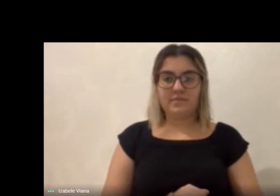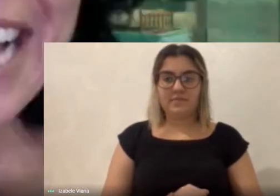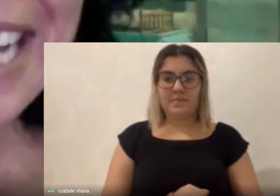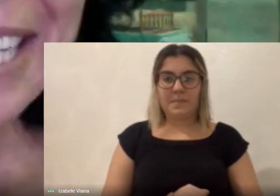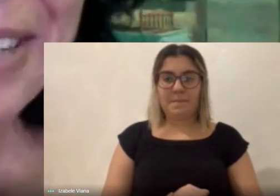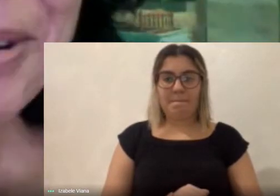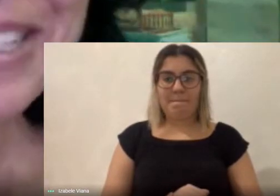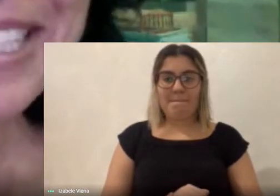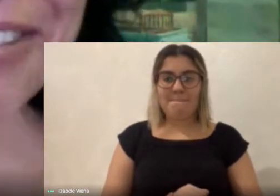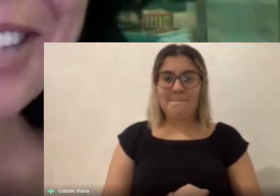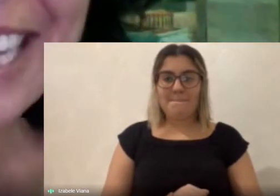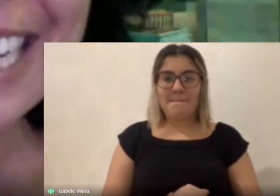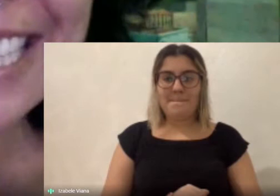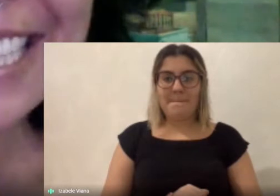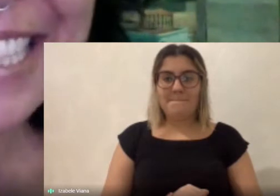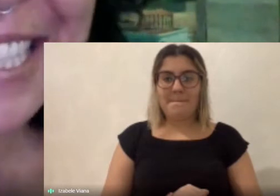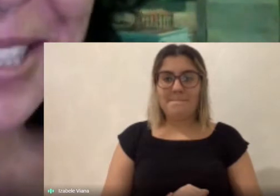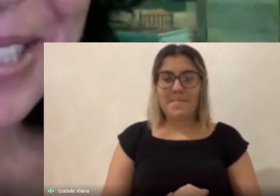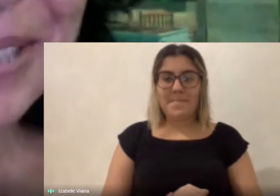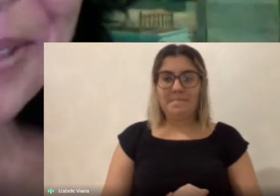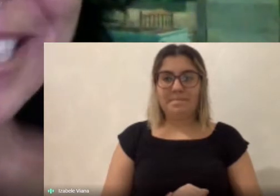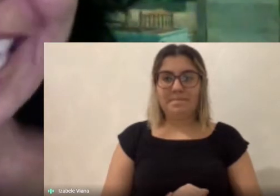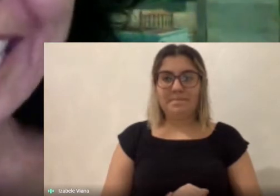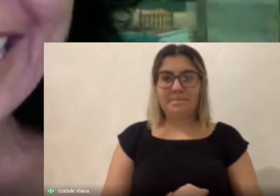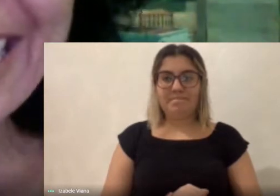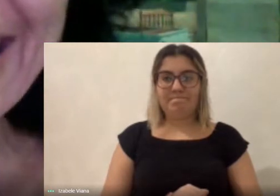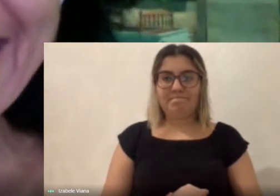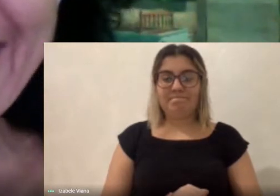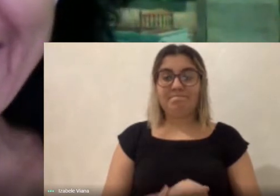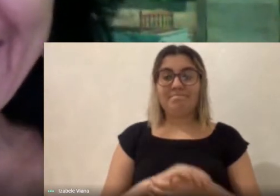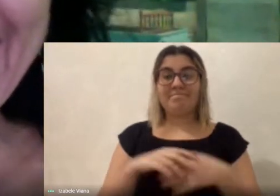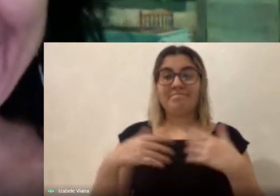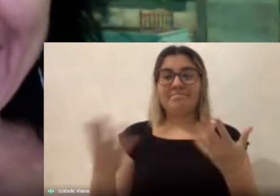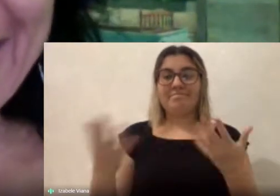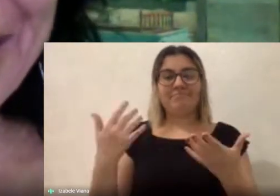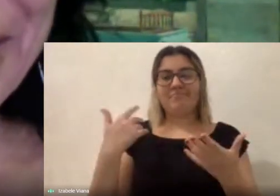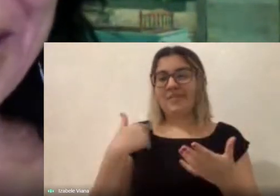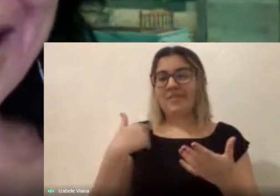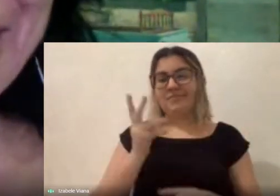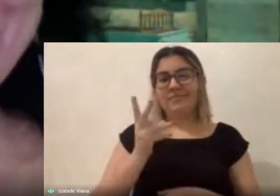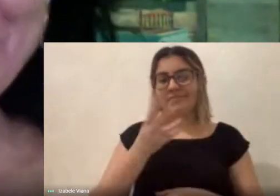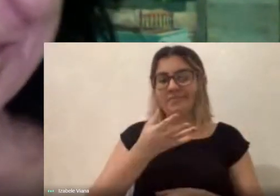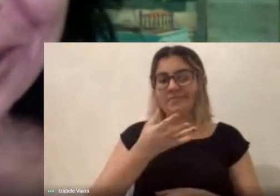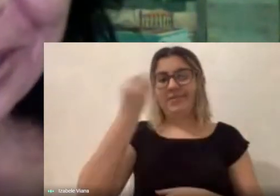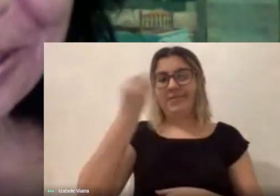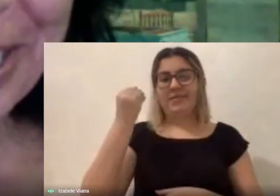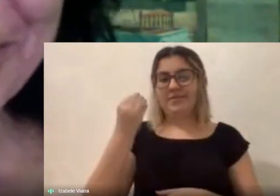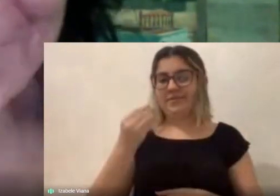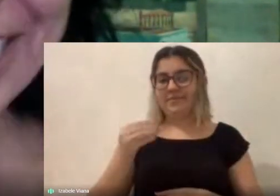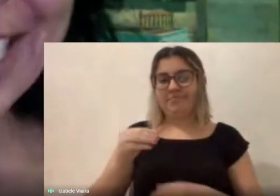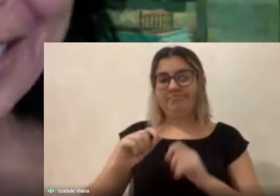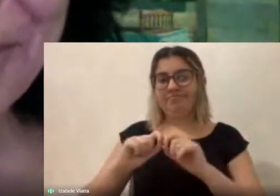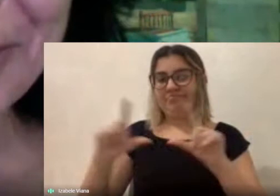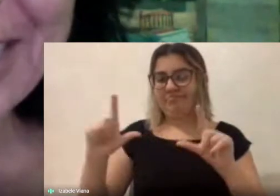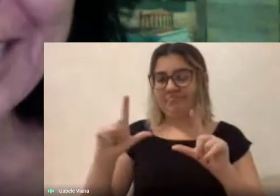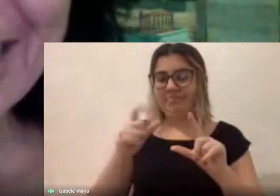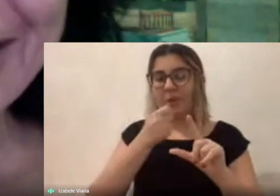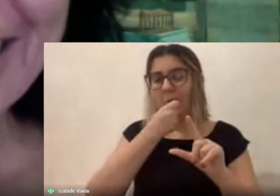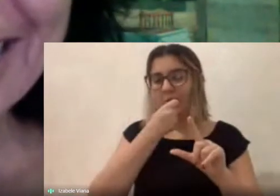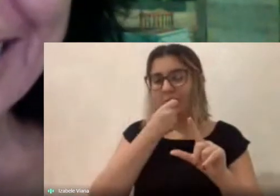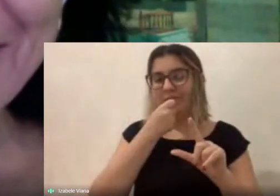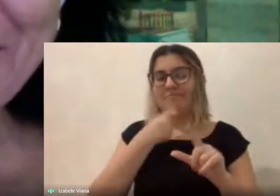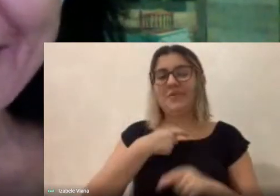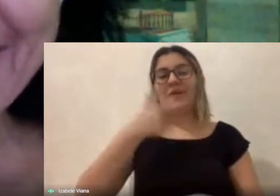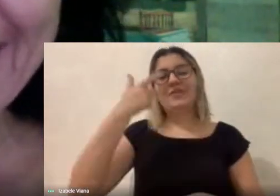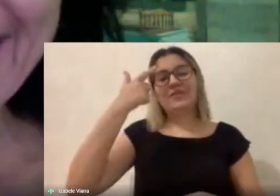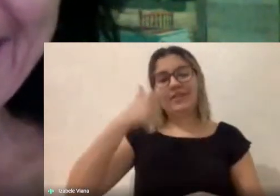Para variar, eu comecei a falar e esqueci de desmutar. Então vou falar tudo de novo. Falei um maior texto improvisado, sei lá,